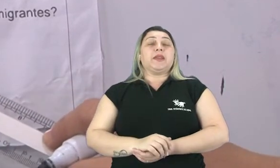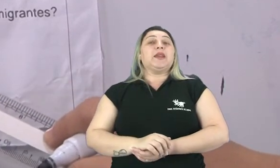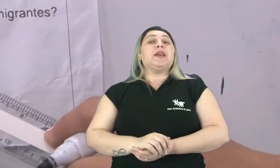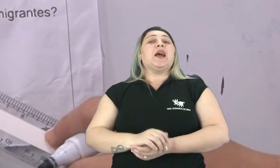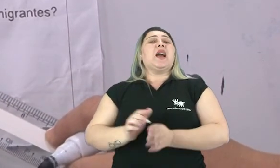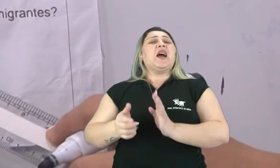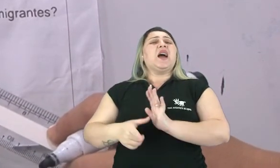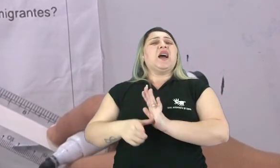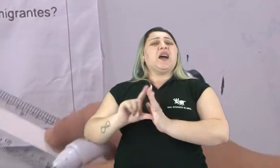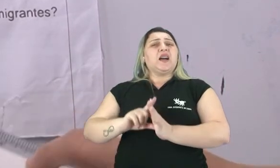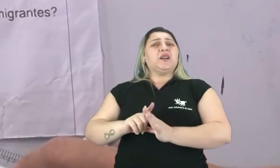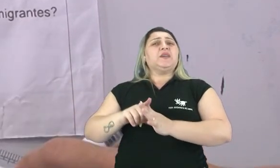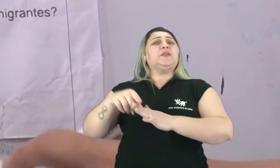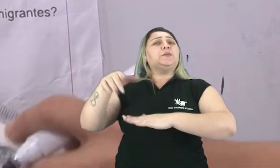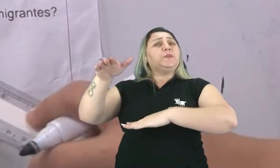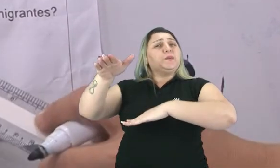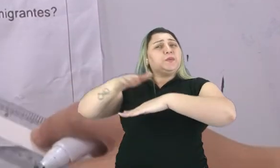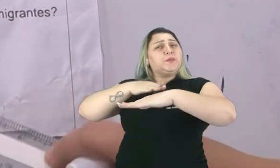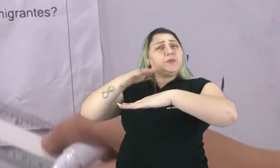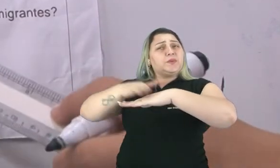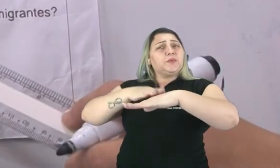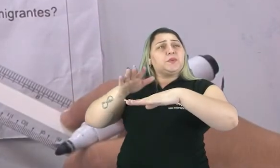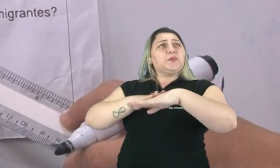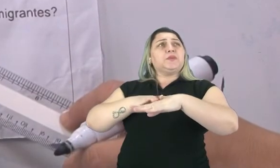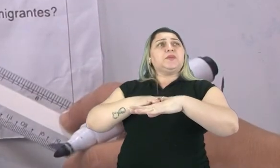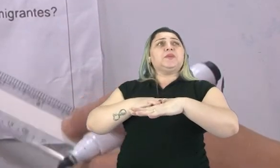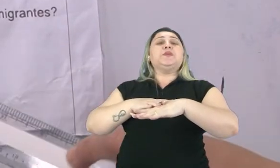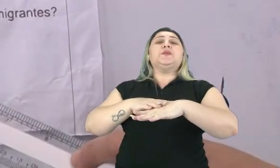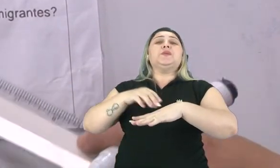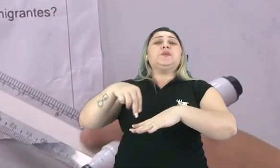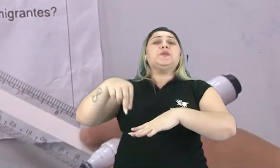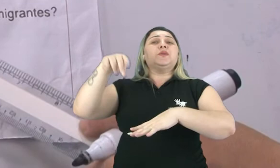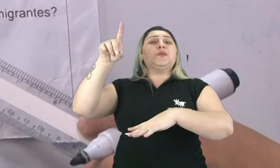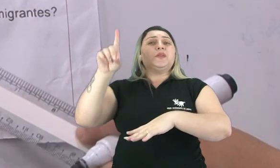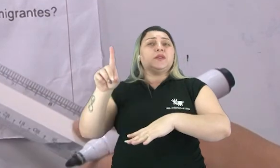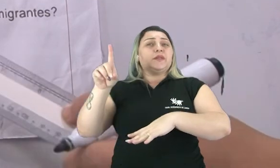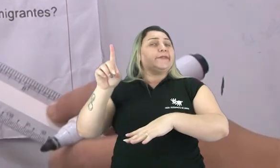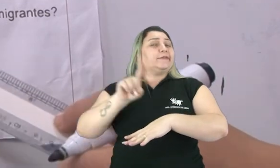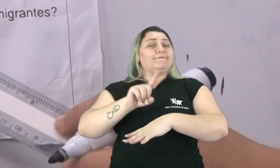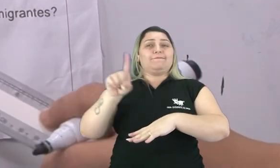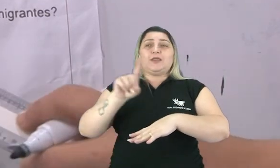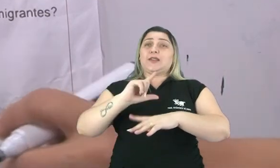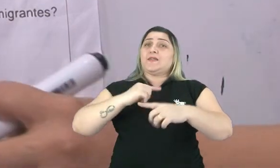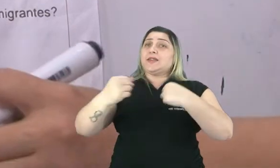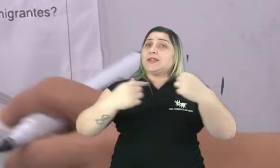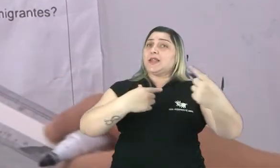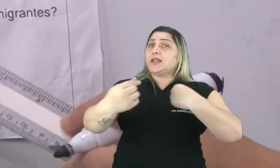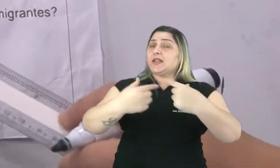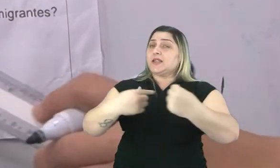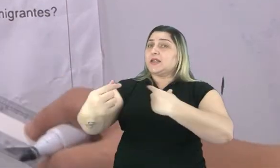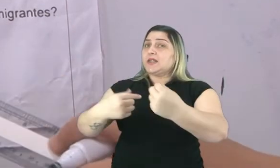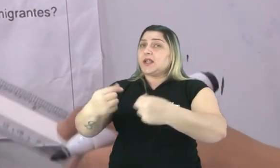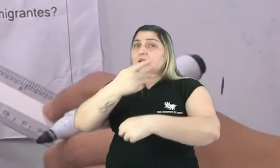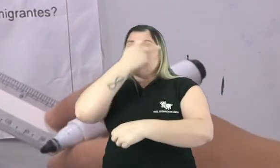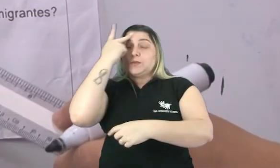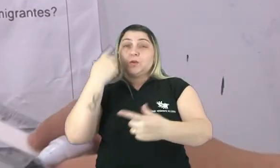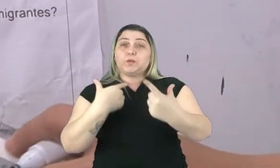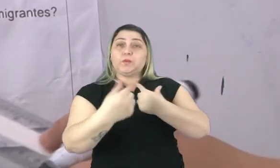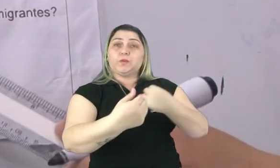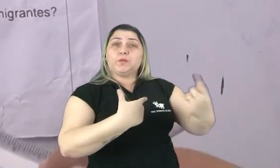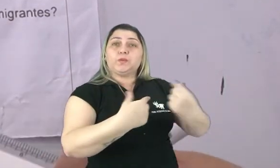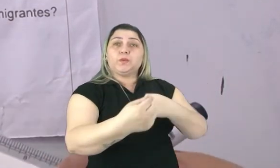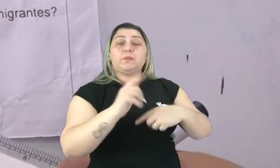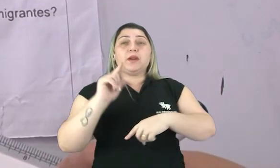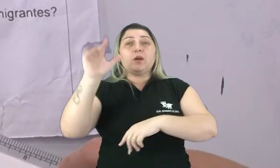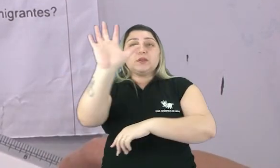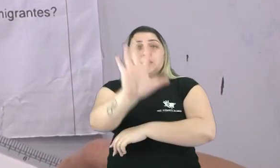atraía mais migrantes. Então, a região nordeste que estava recebendo, não, muito pelo contrário. Pessoas estão saindo do nordeste